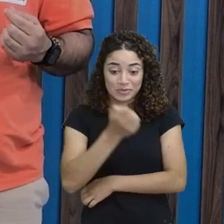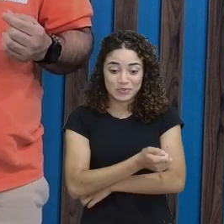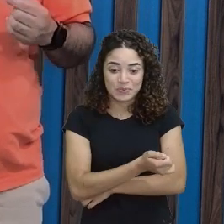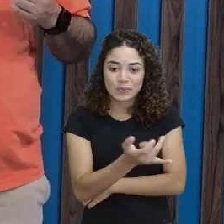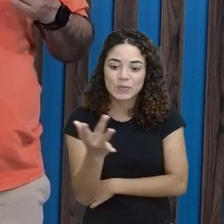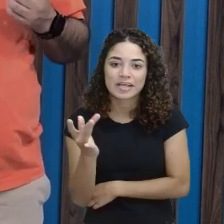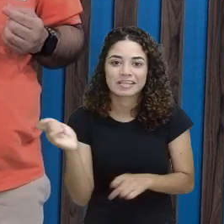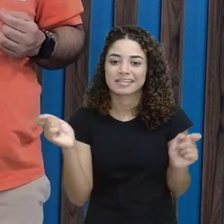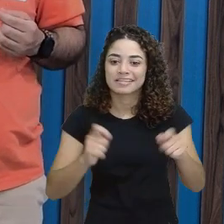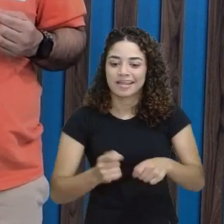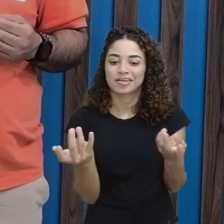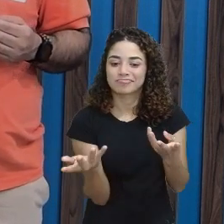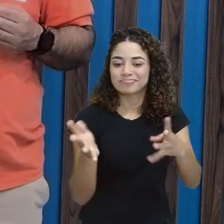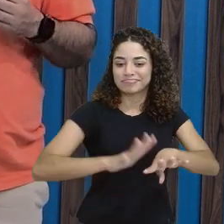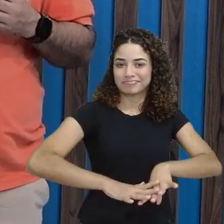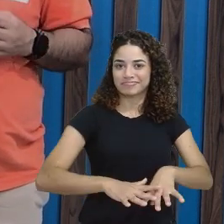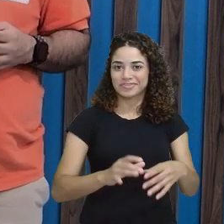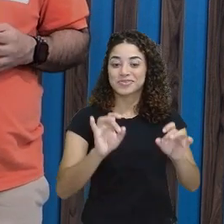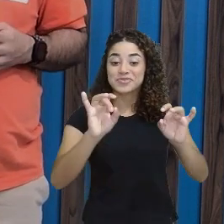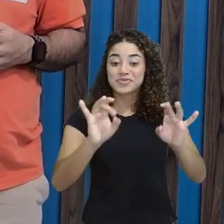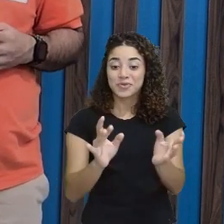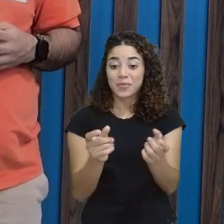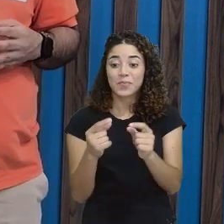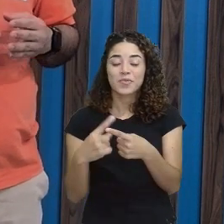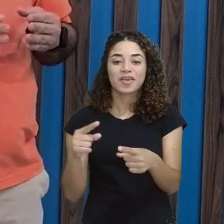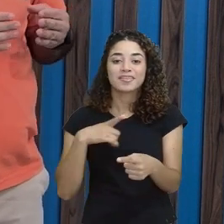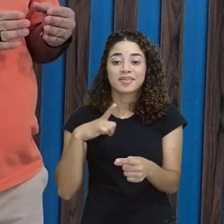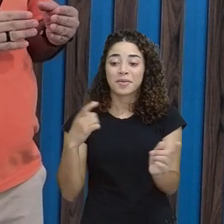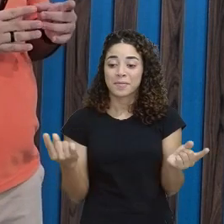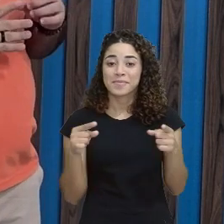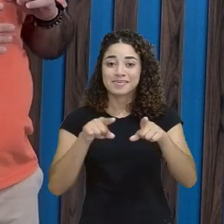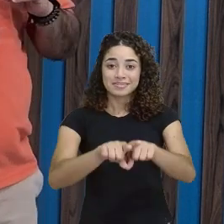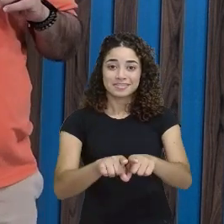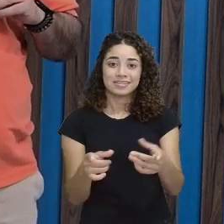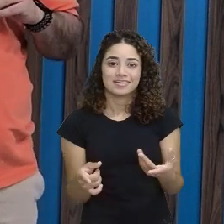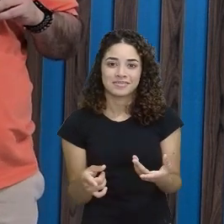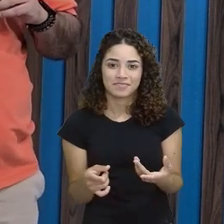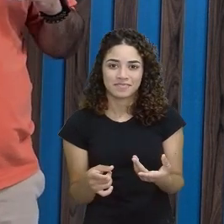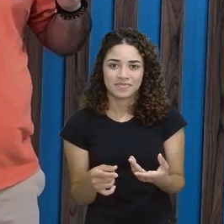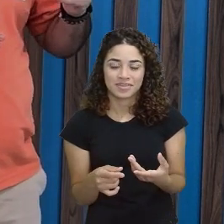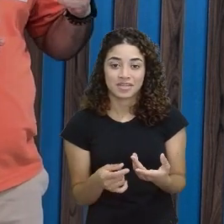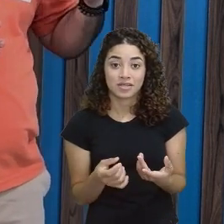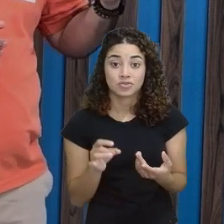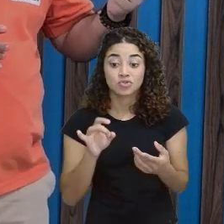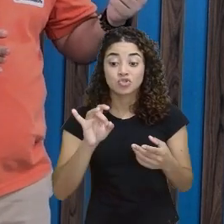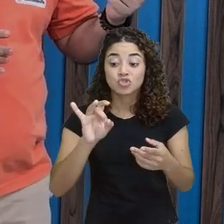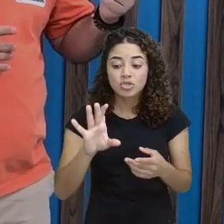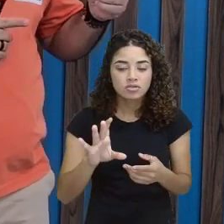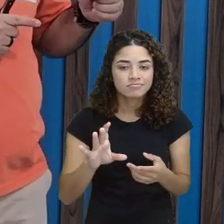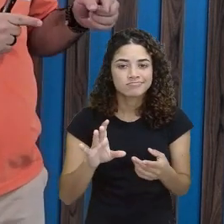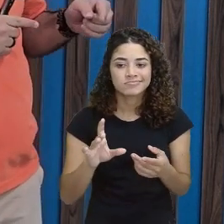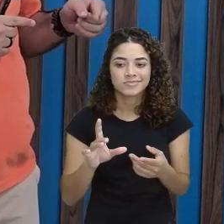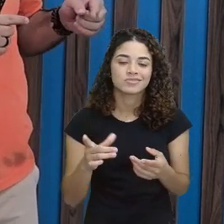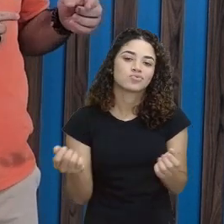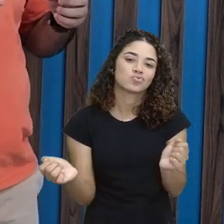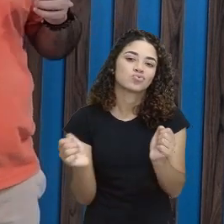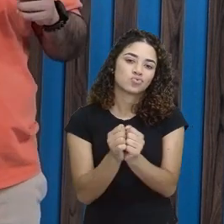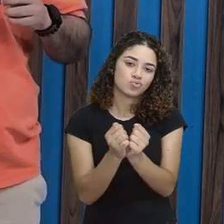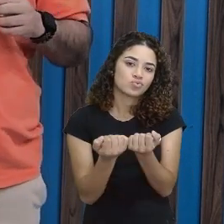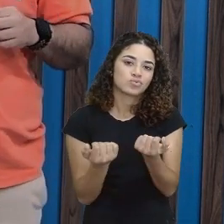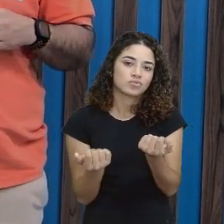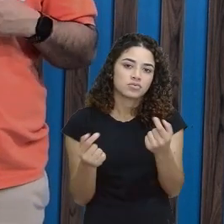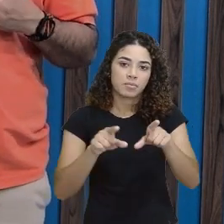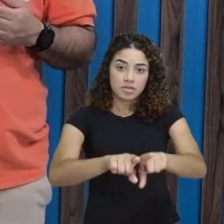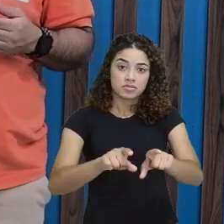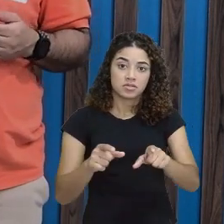inclui somente aqui, ó, com a parceria não digo somente não, com a parceria da Kelly e